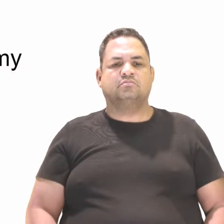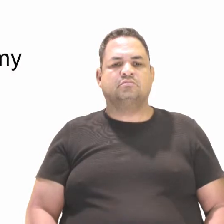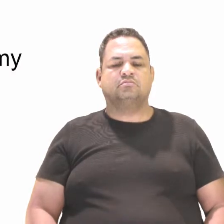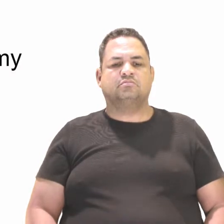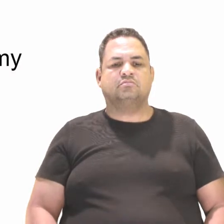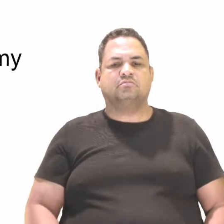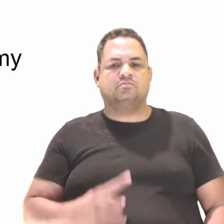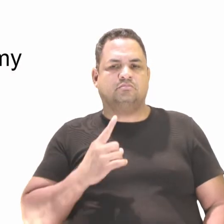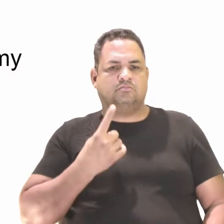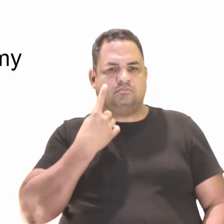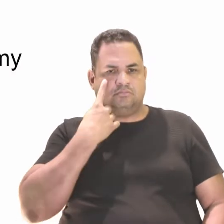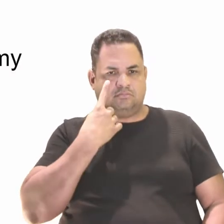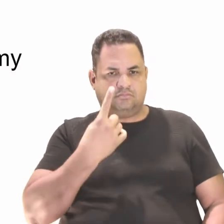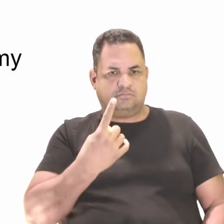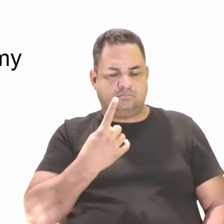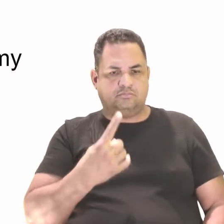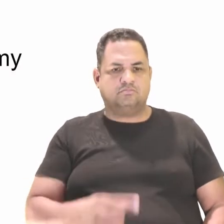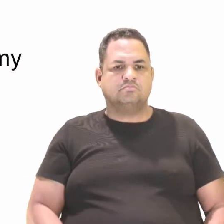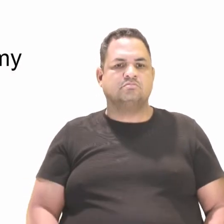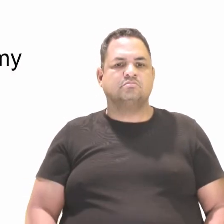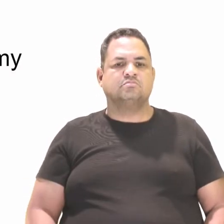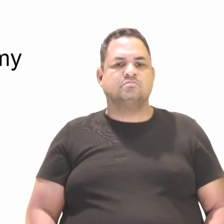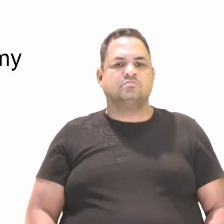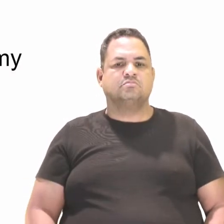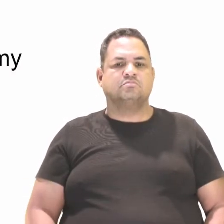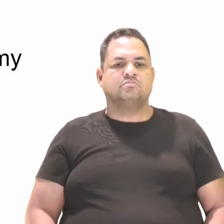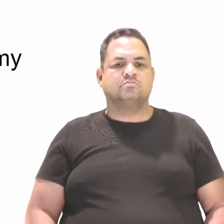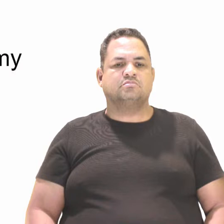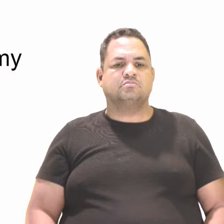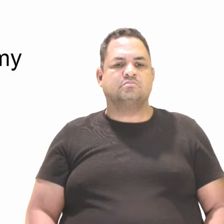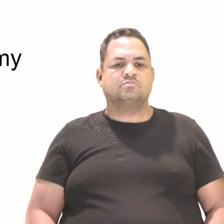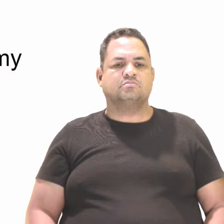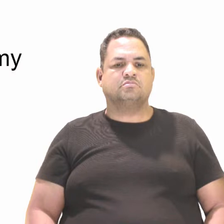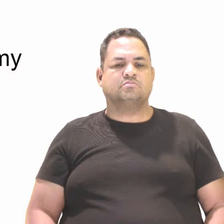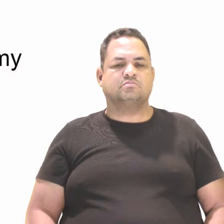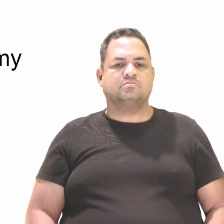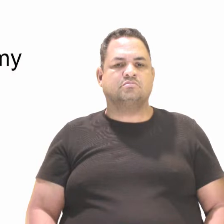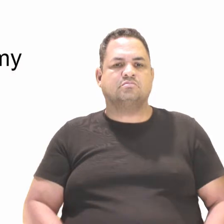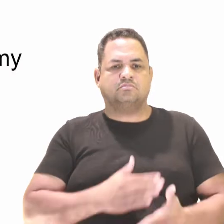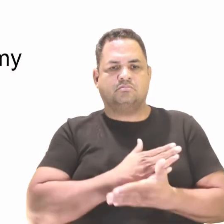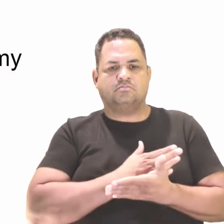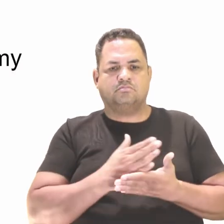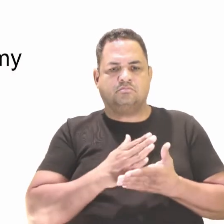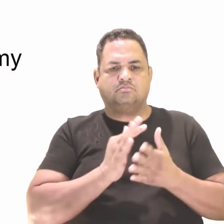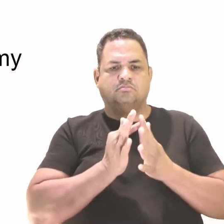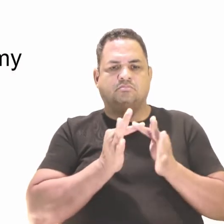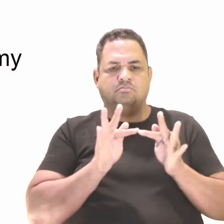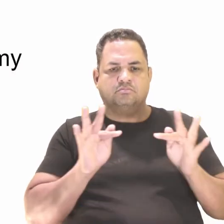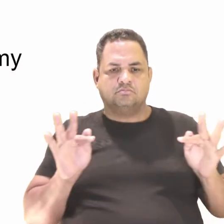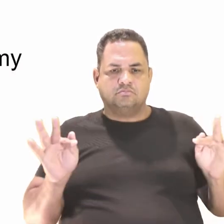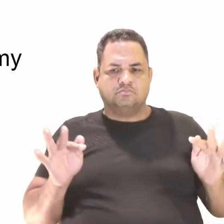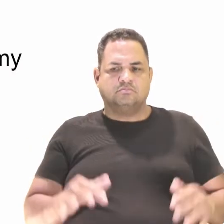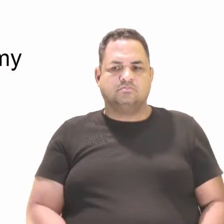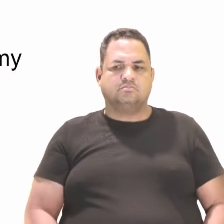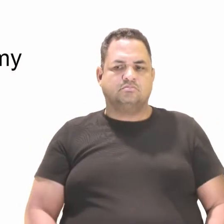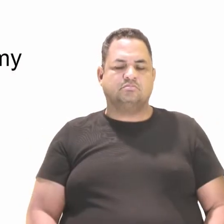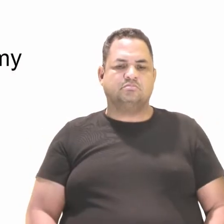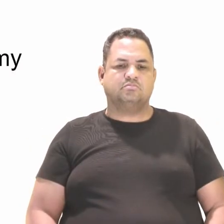já vê um I'm sorry, I am sorry no início de